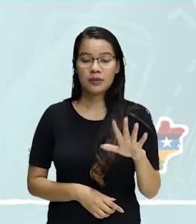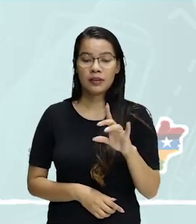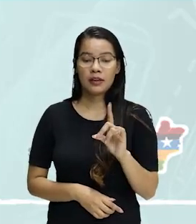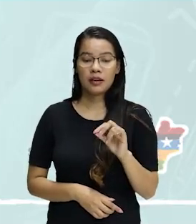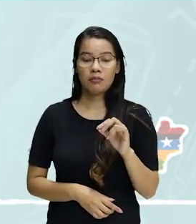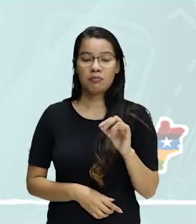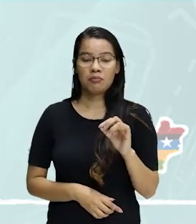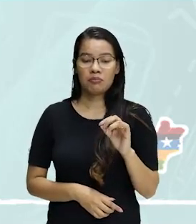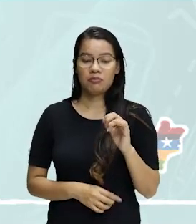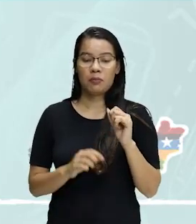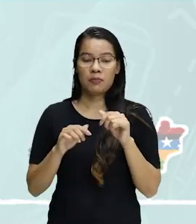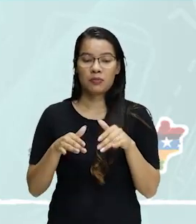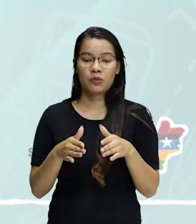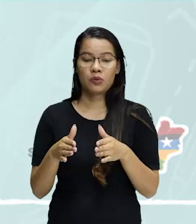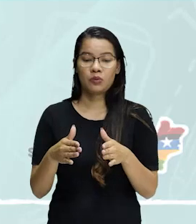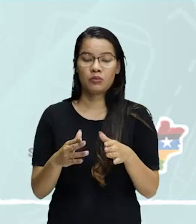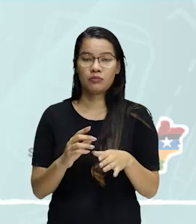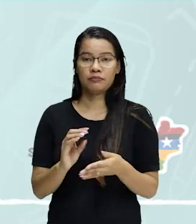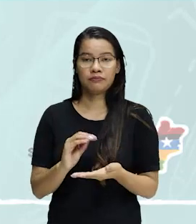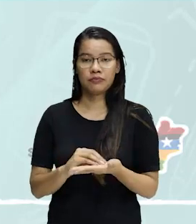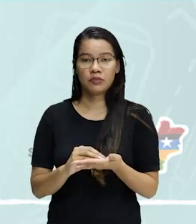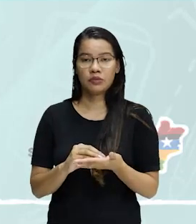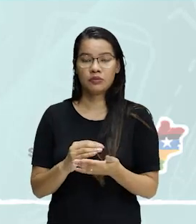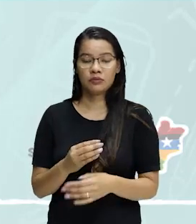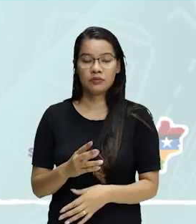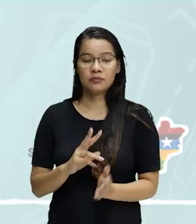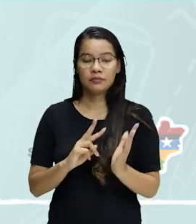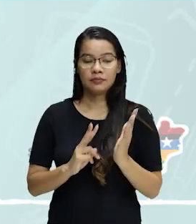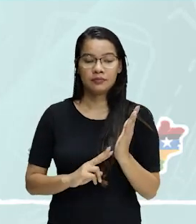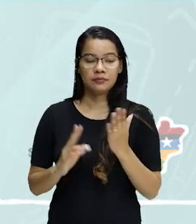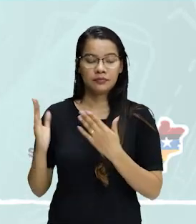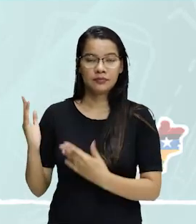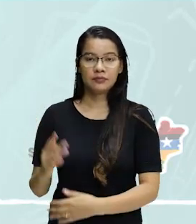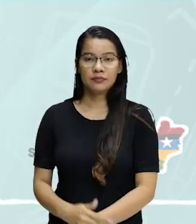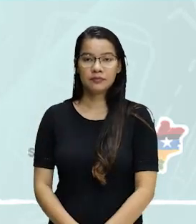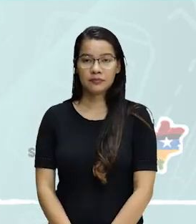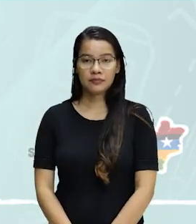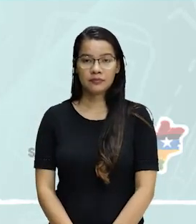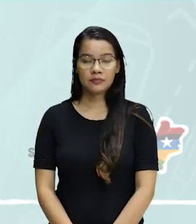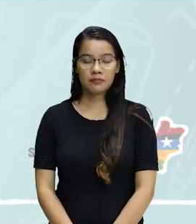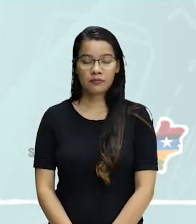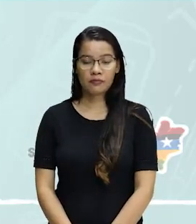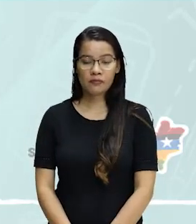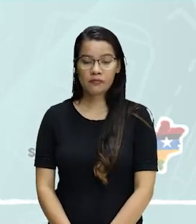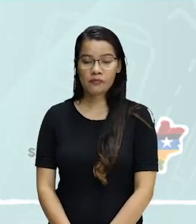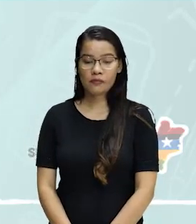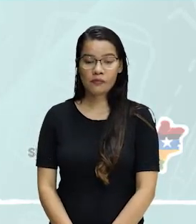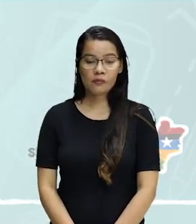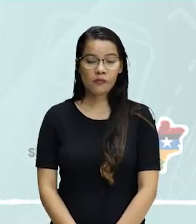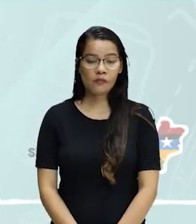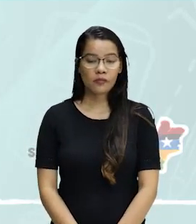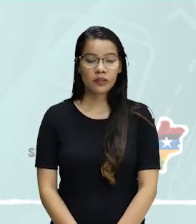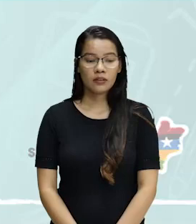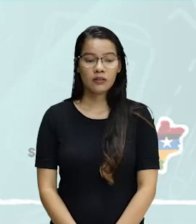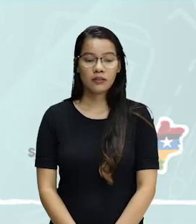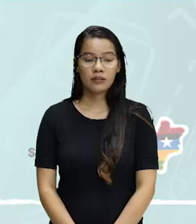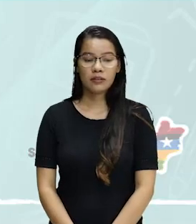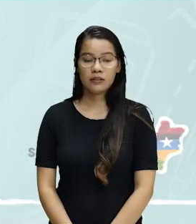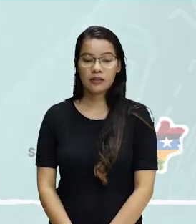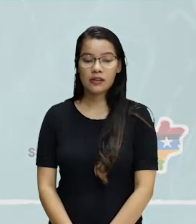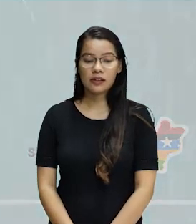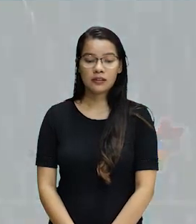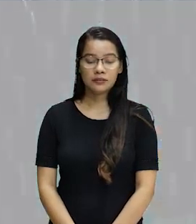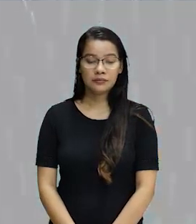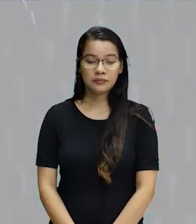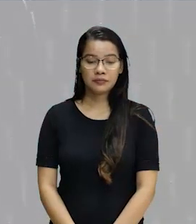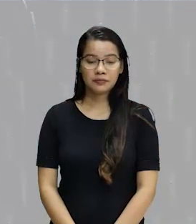incolor, transparente, solúvel, certo? Solúvel em água e bastante volátil. Quando comercializado em